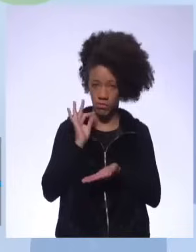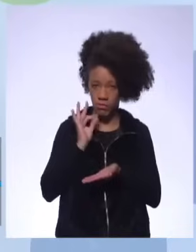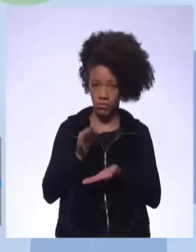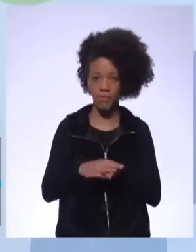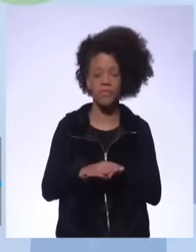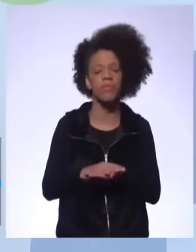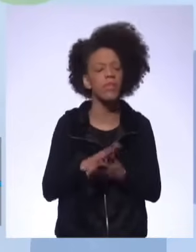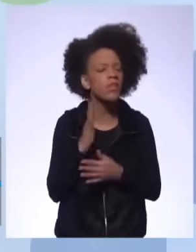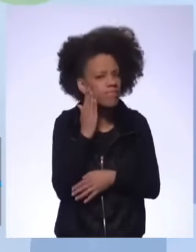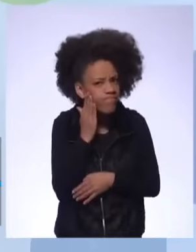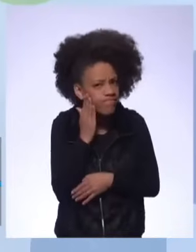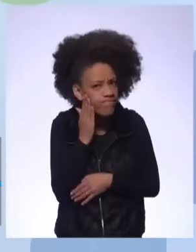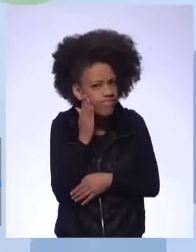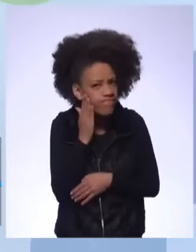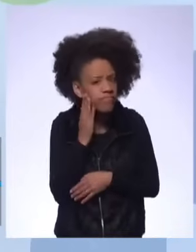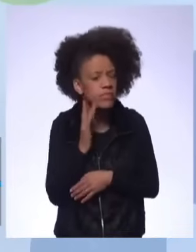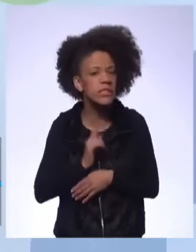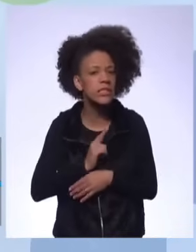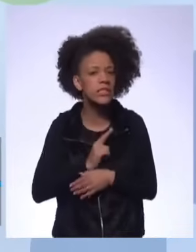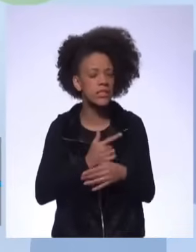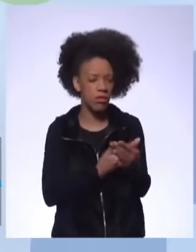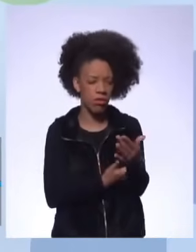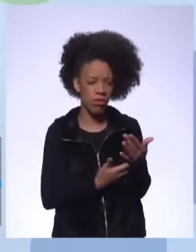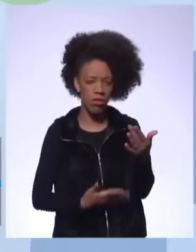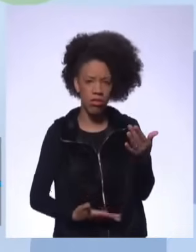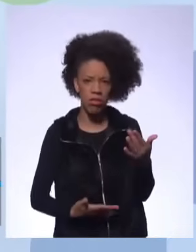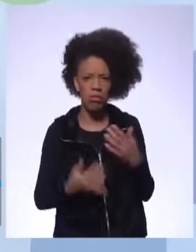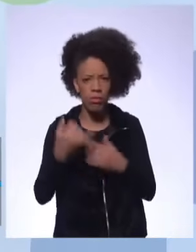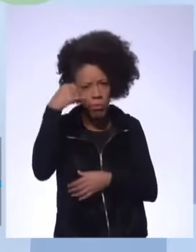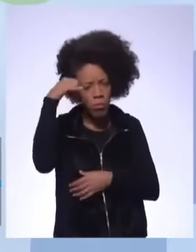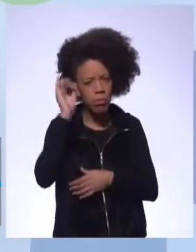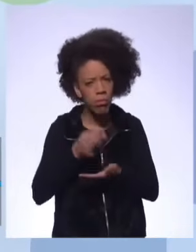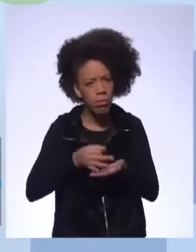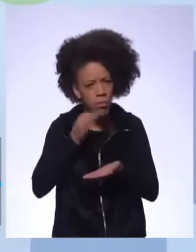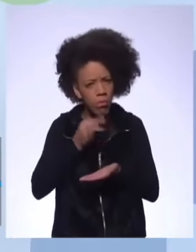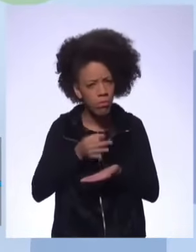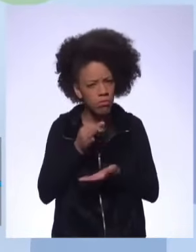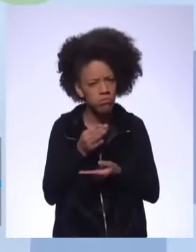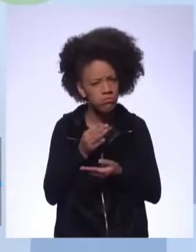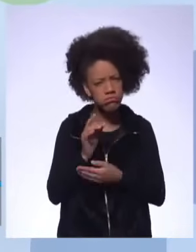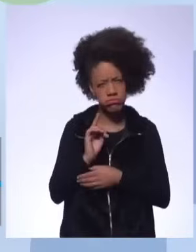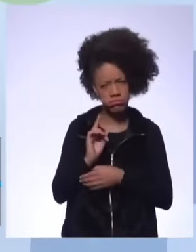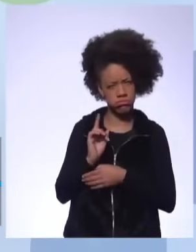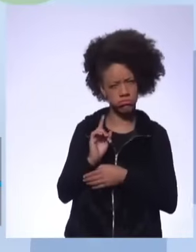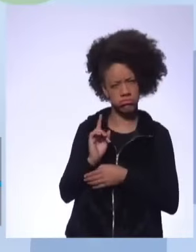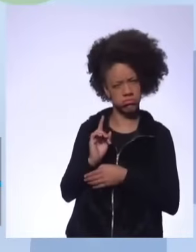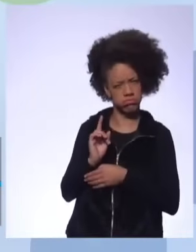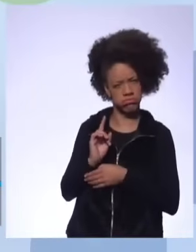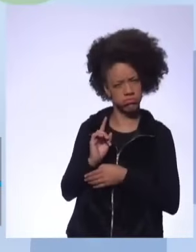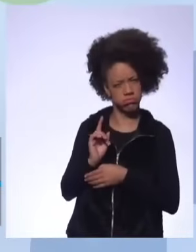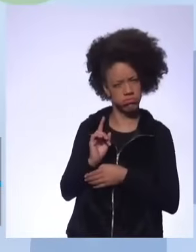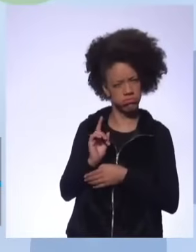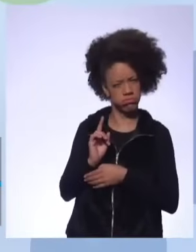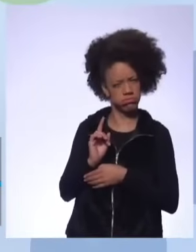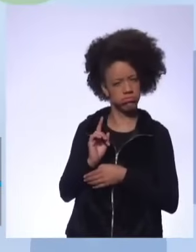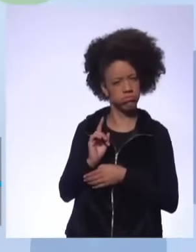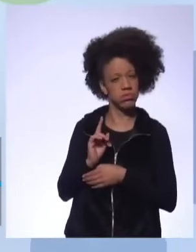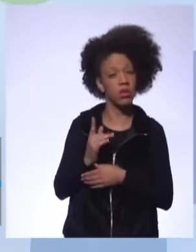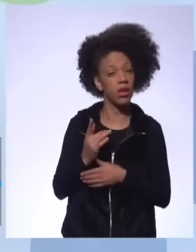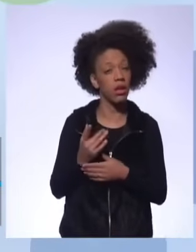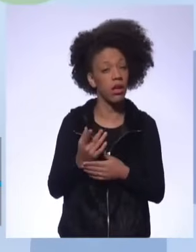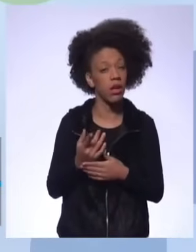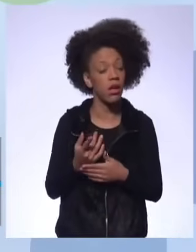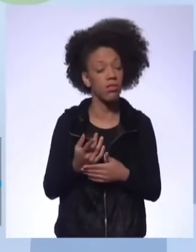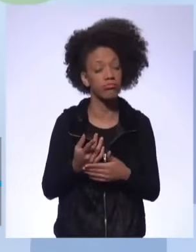Professor, sabia que tem sangue de boi no café? Não, não tem. Não tem, não. Isso daí é uma declaração